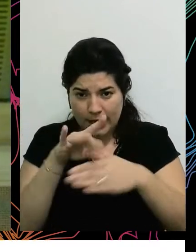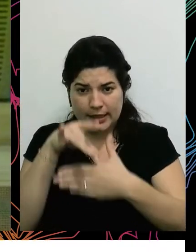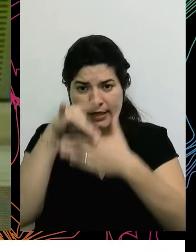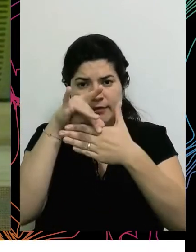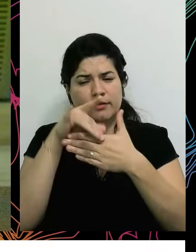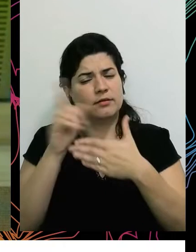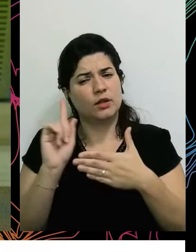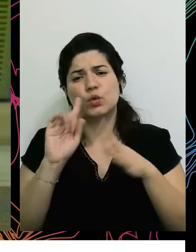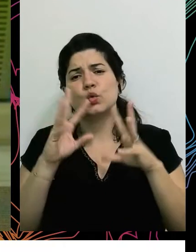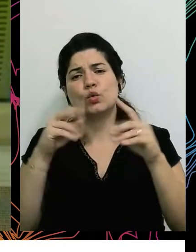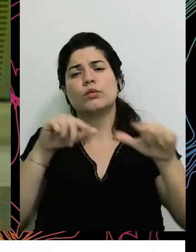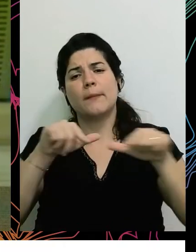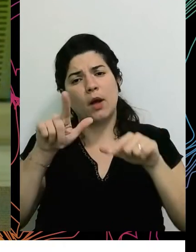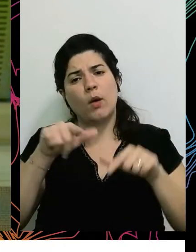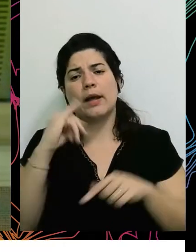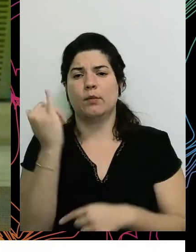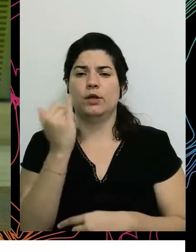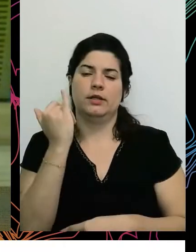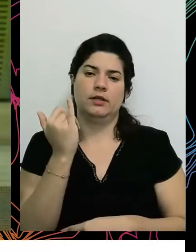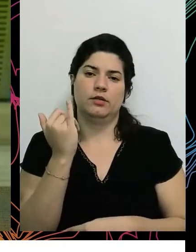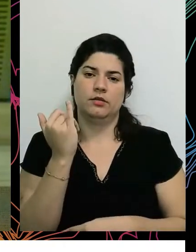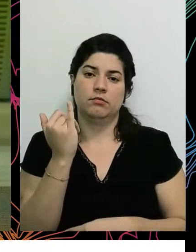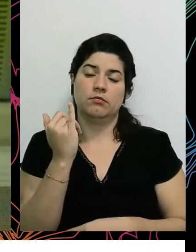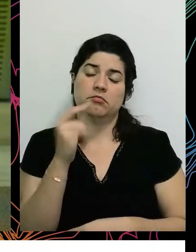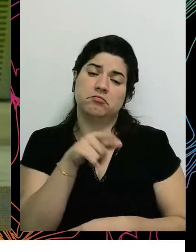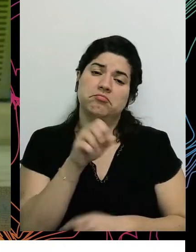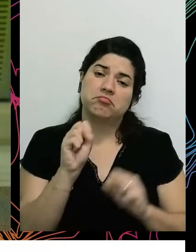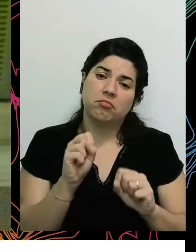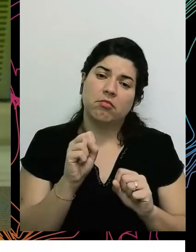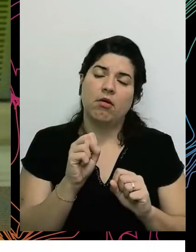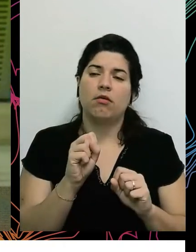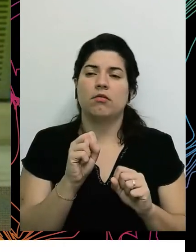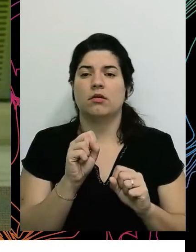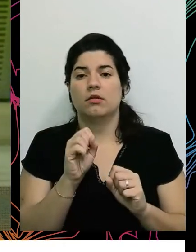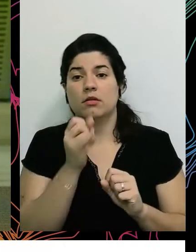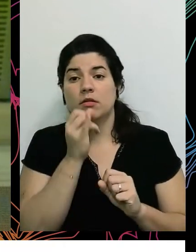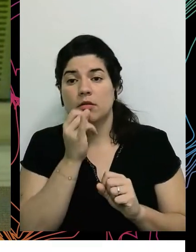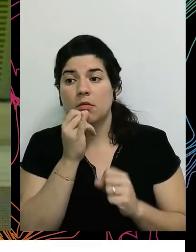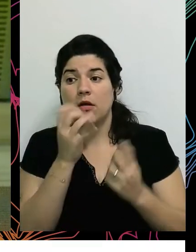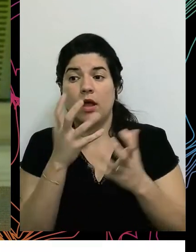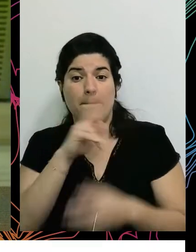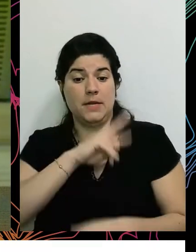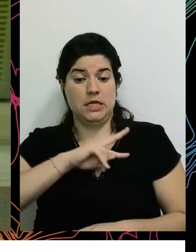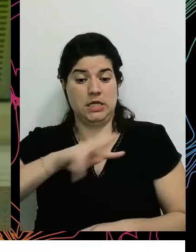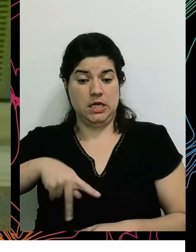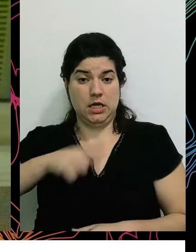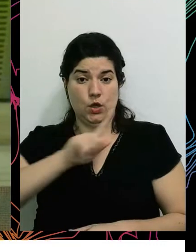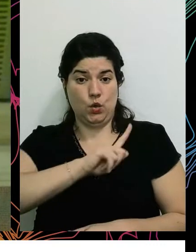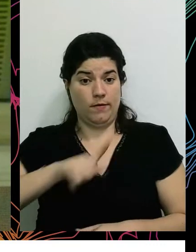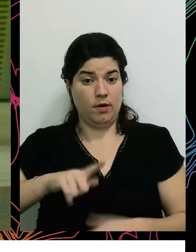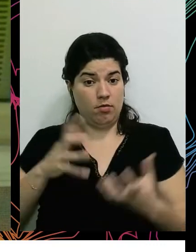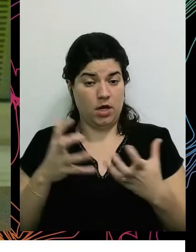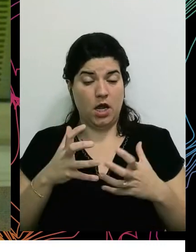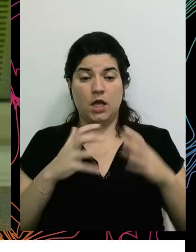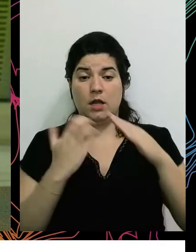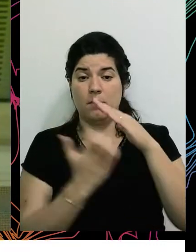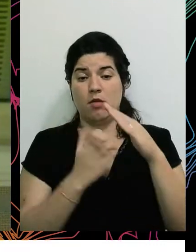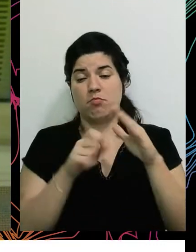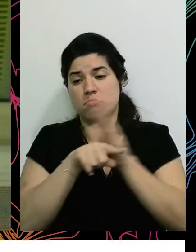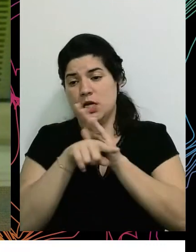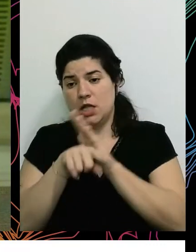trabalhos são importantes. Você pode querer ser presidente do governo, presidente da companhia ou pesquisador ou qualquer